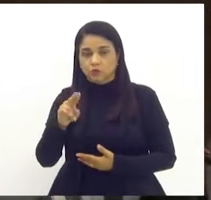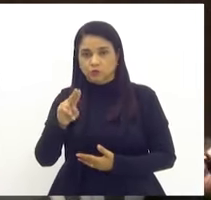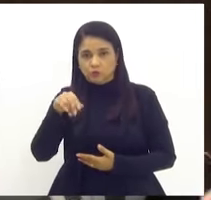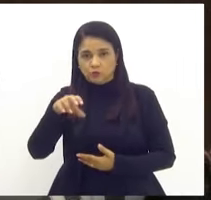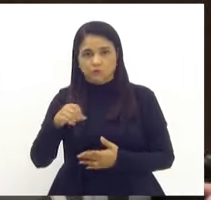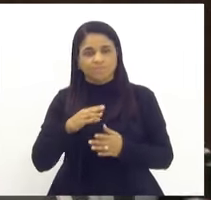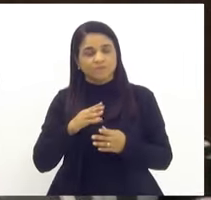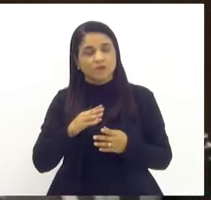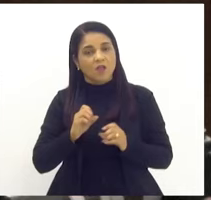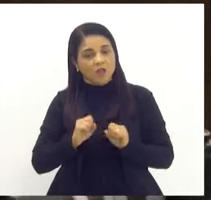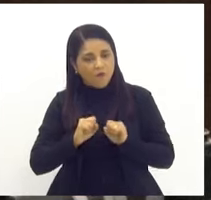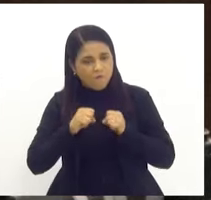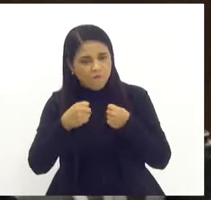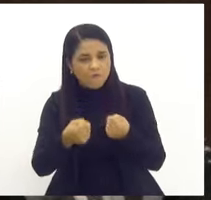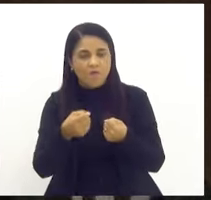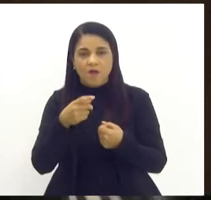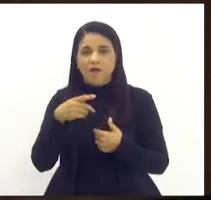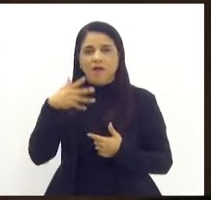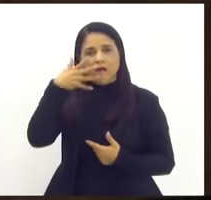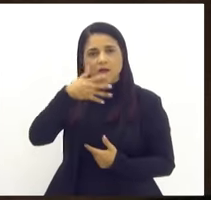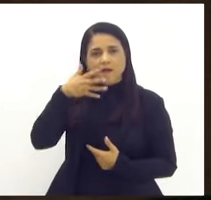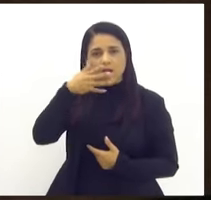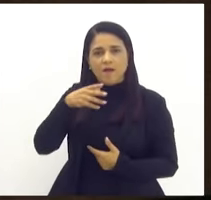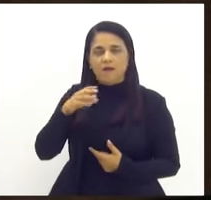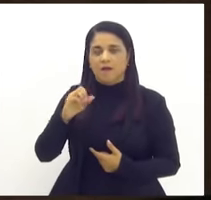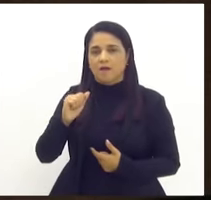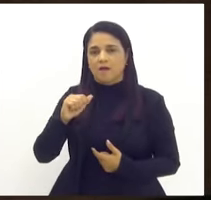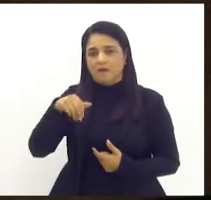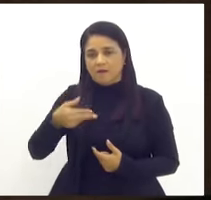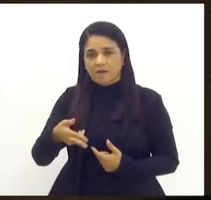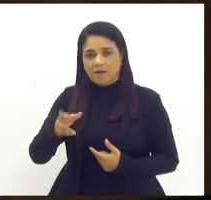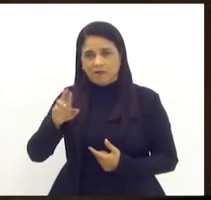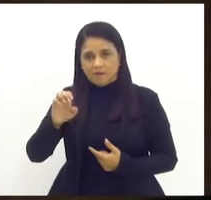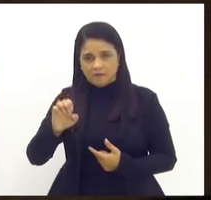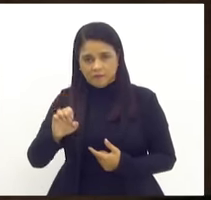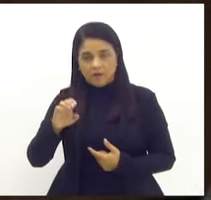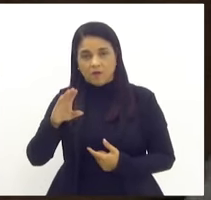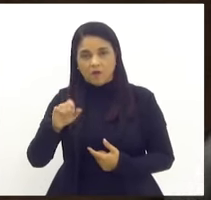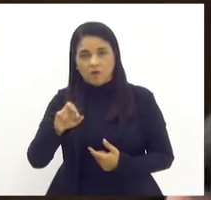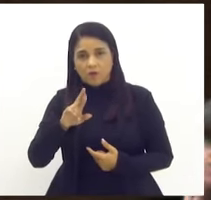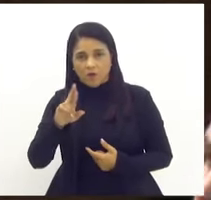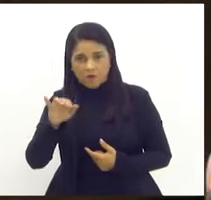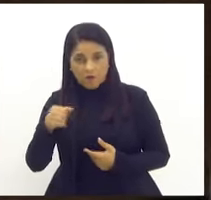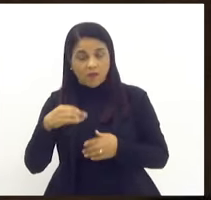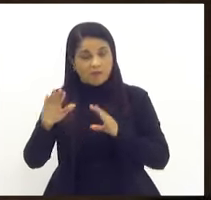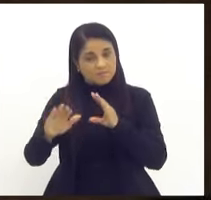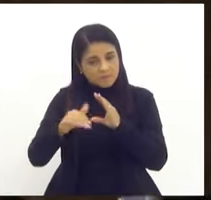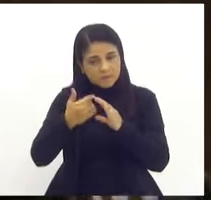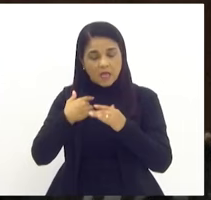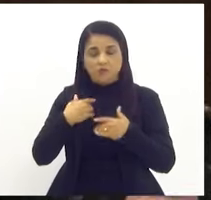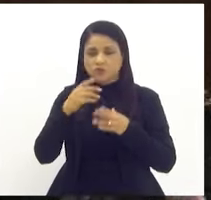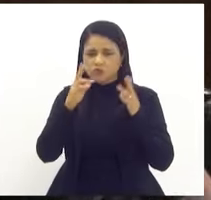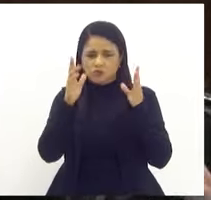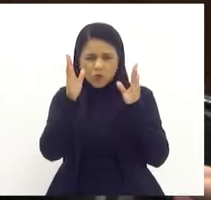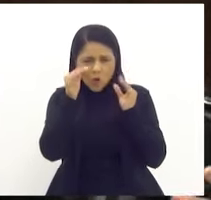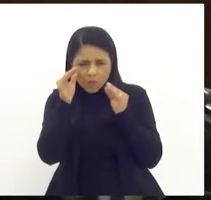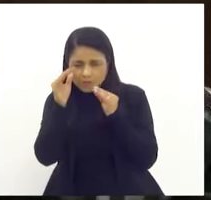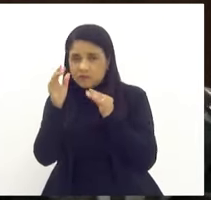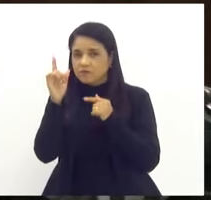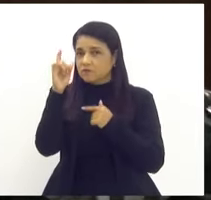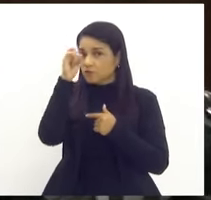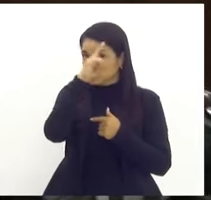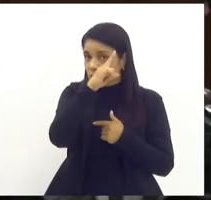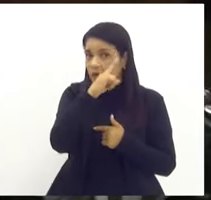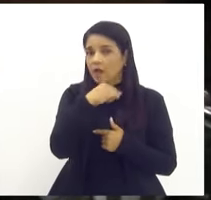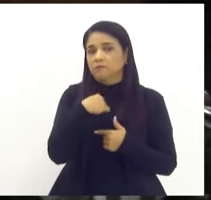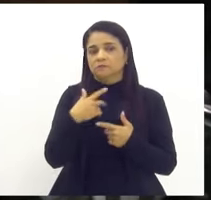fala do deputado André Correa eh sempre essas mensagens aparecem quando a gente observa um quadro de dificuldade